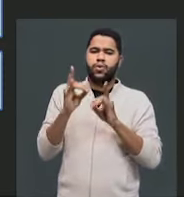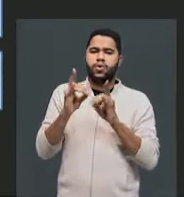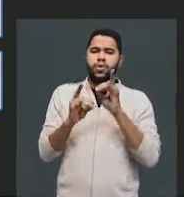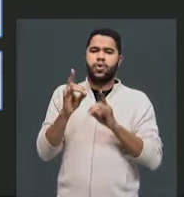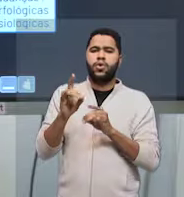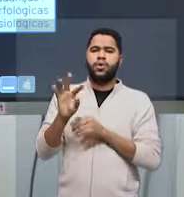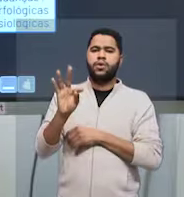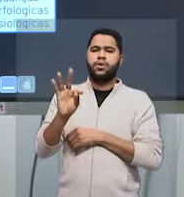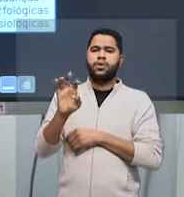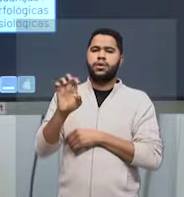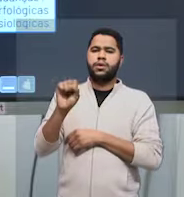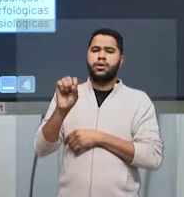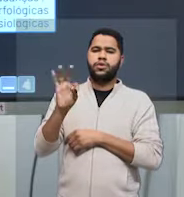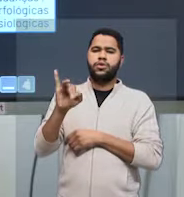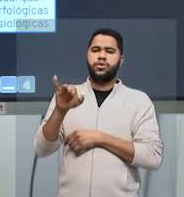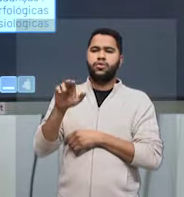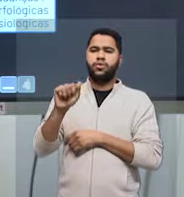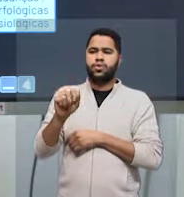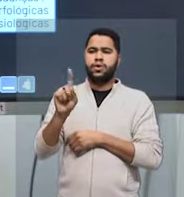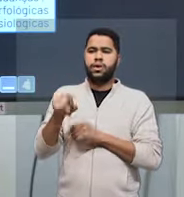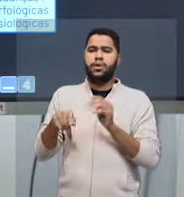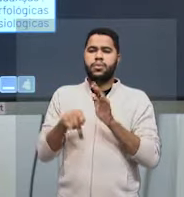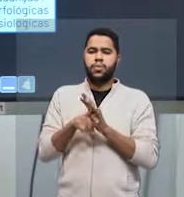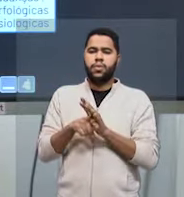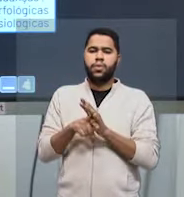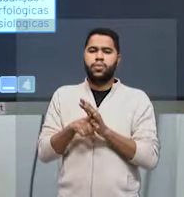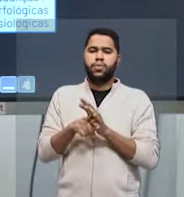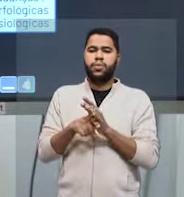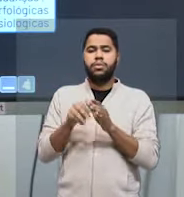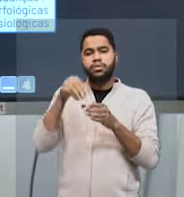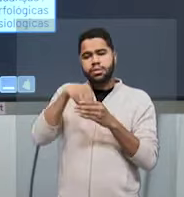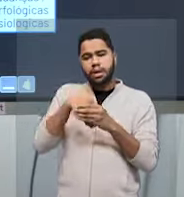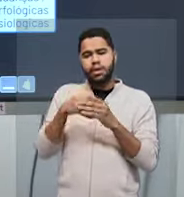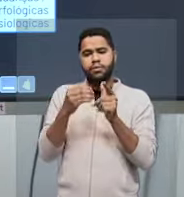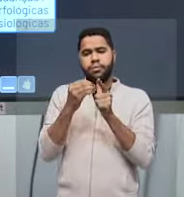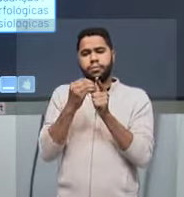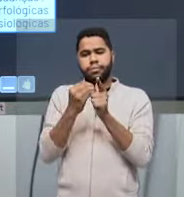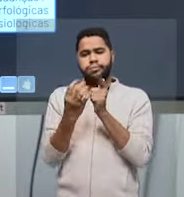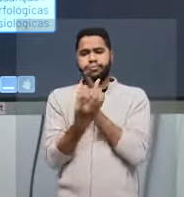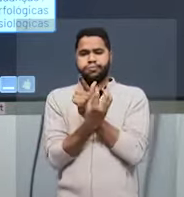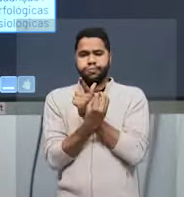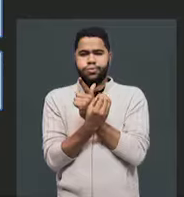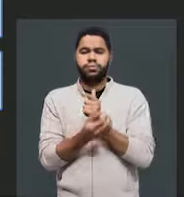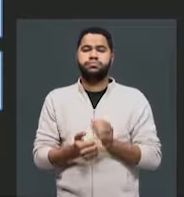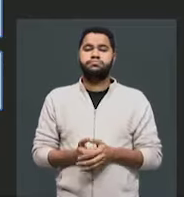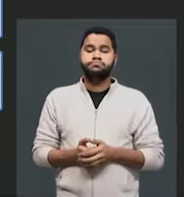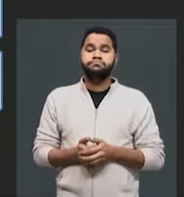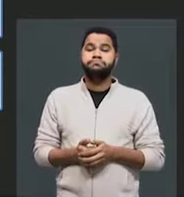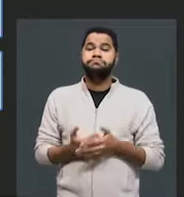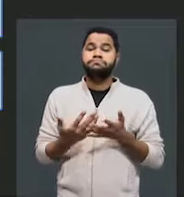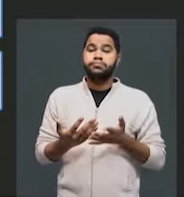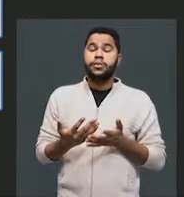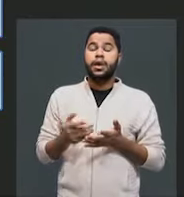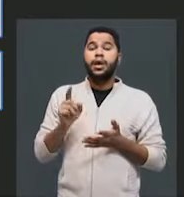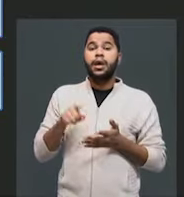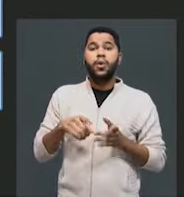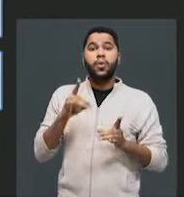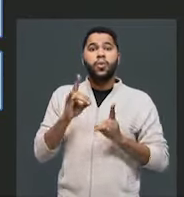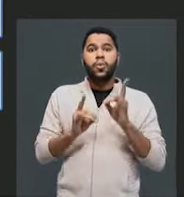célula especial chamada células de Leydig, que fica lá no testículo e vai produzir testosterona. A testosterona é um